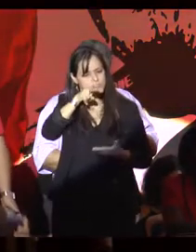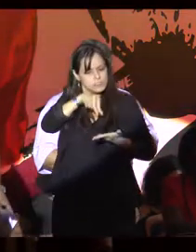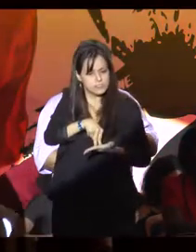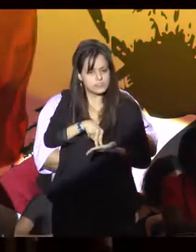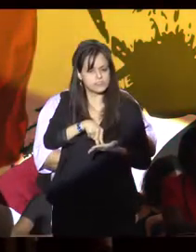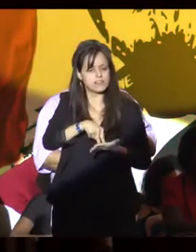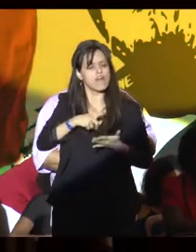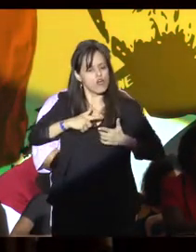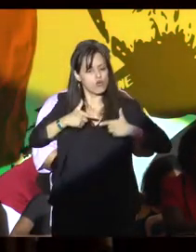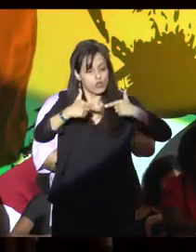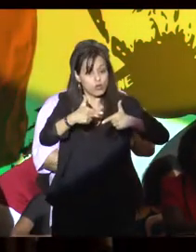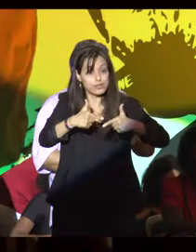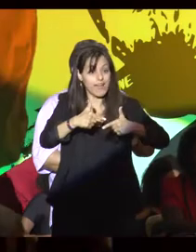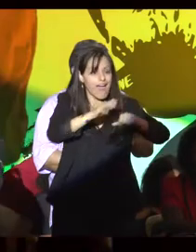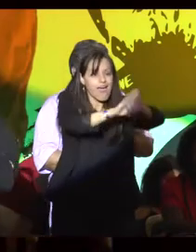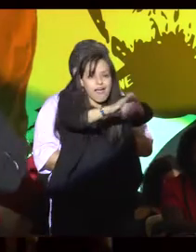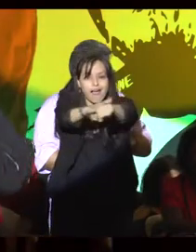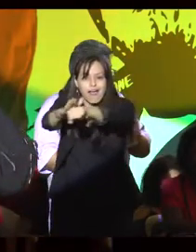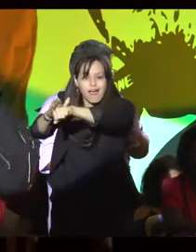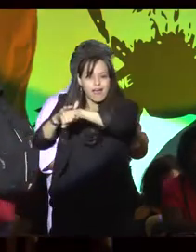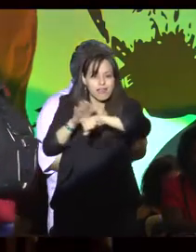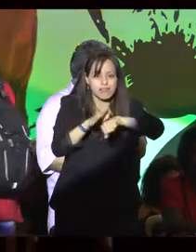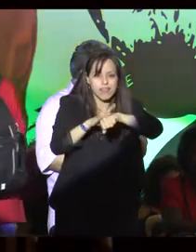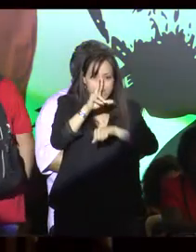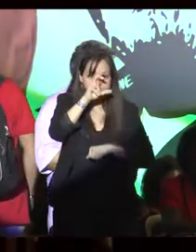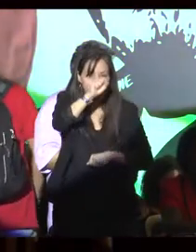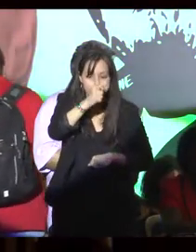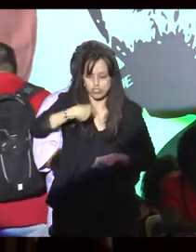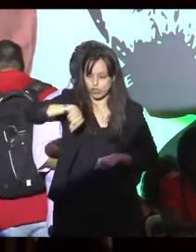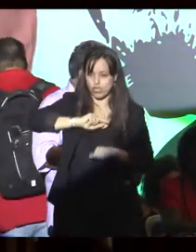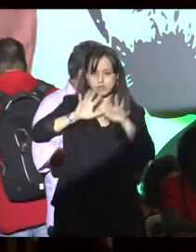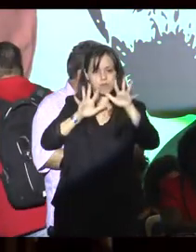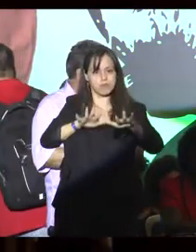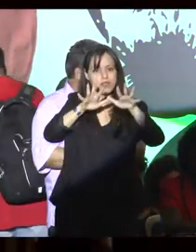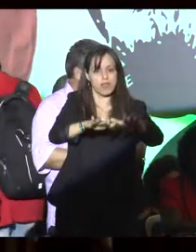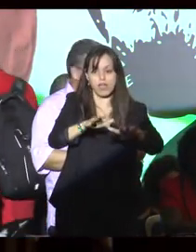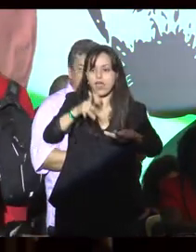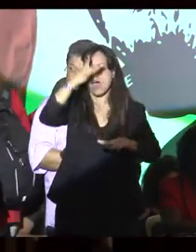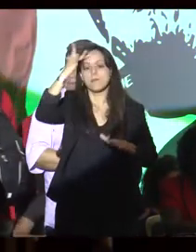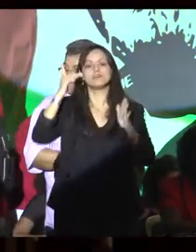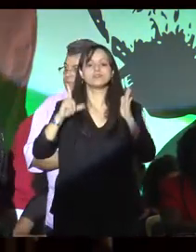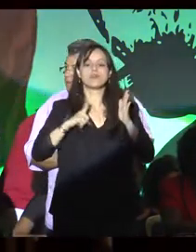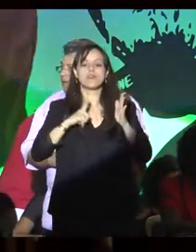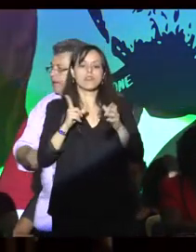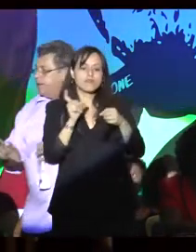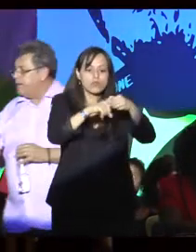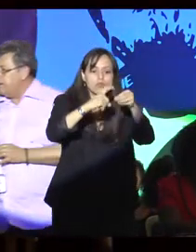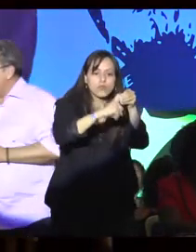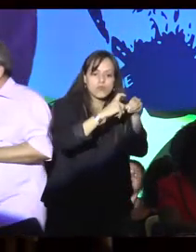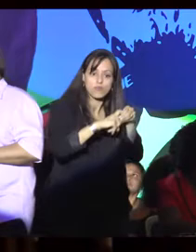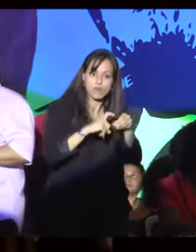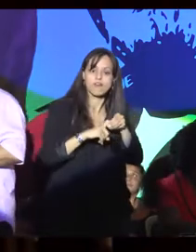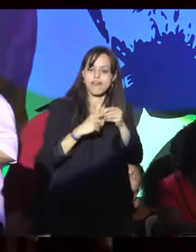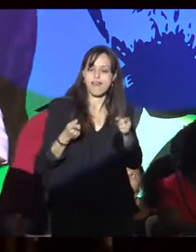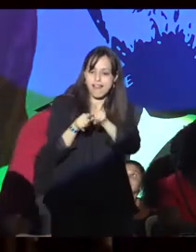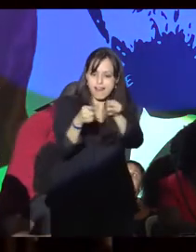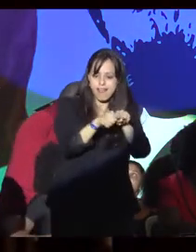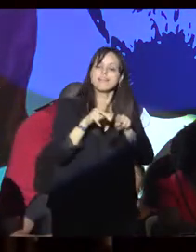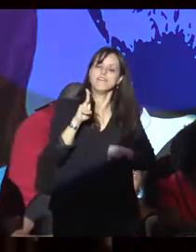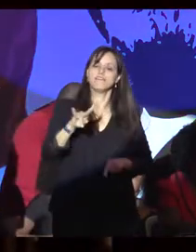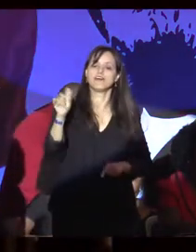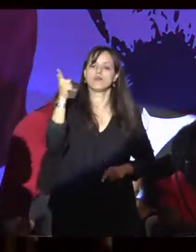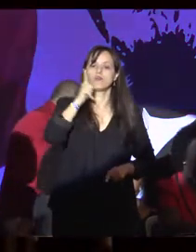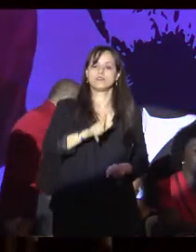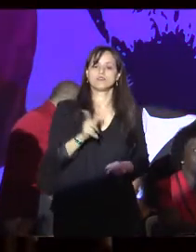imprensa. E é com a sua força, a força da nossa militância, dos nossos aliados, a força dos nossos aliados, é que nós nos